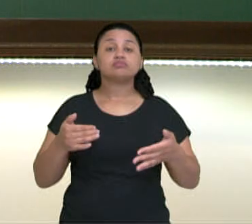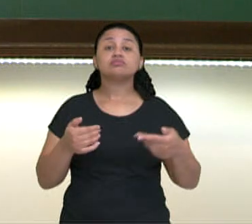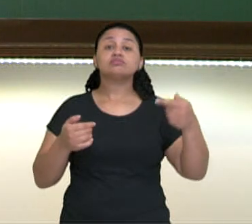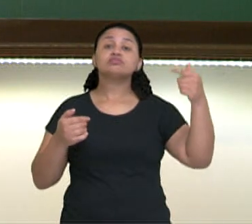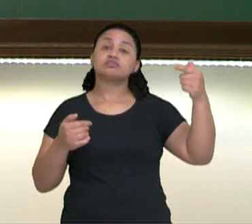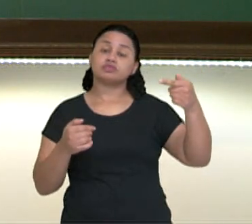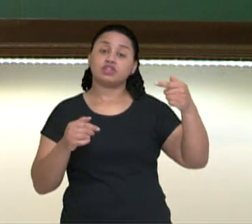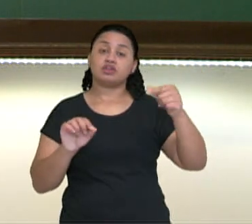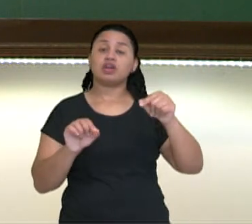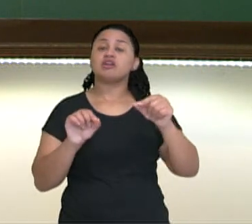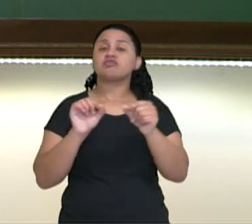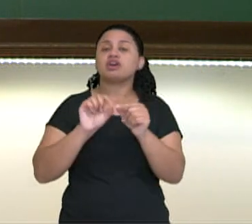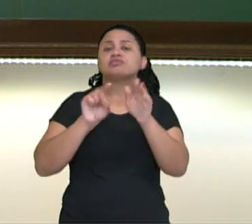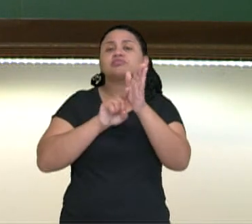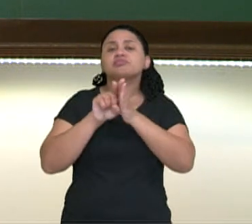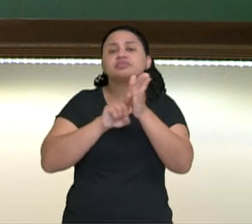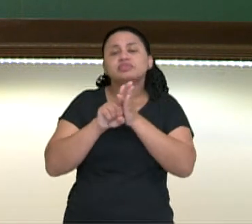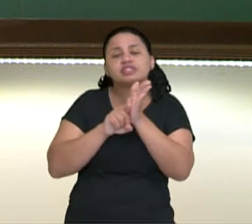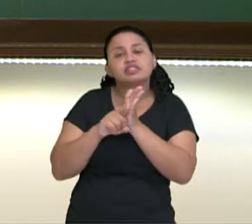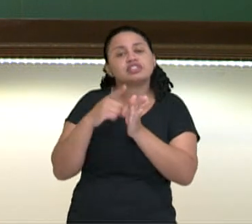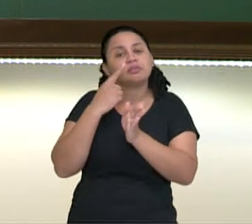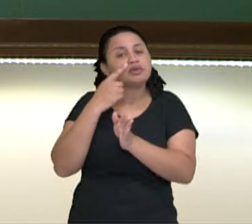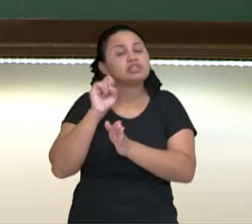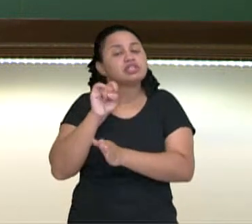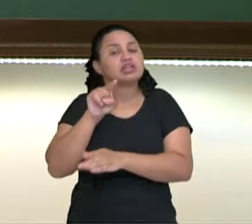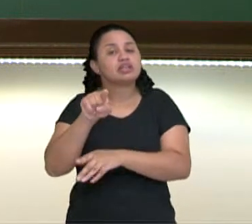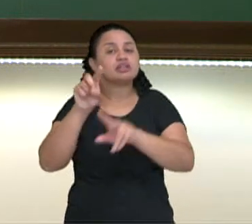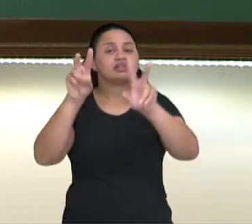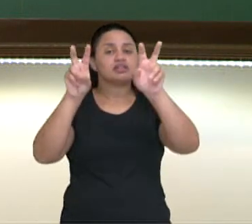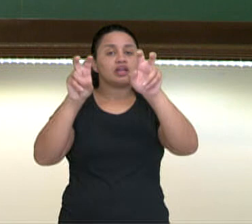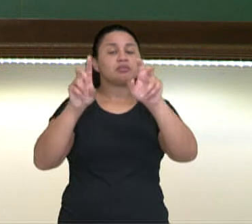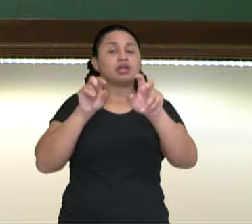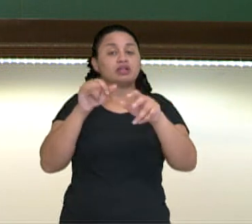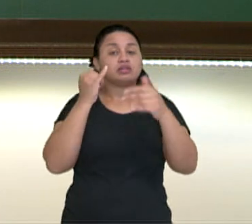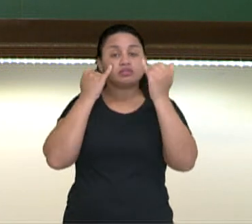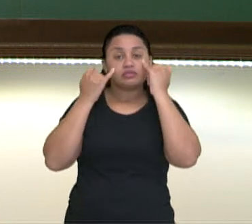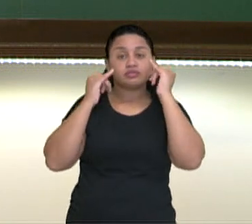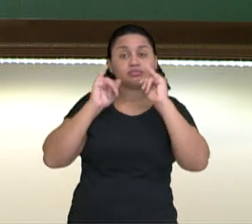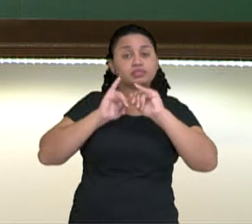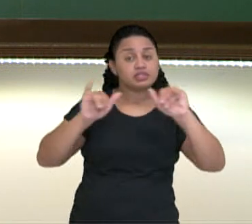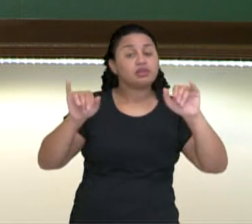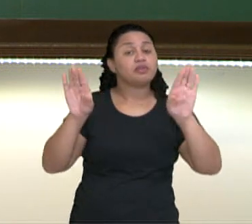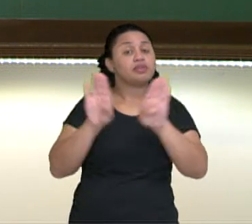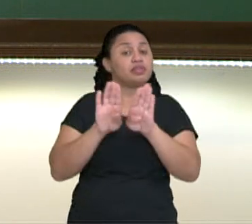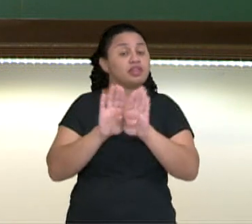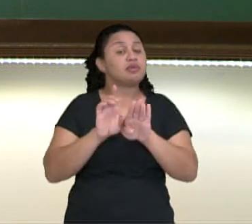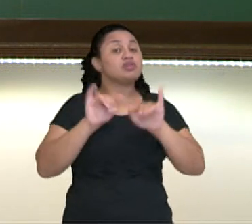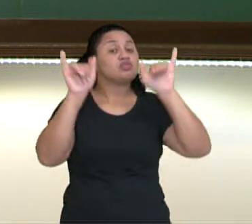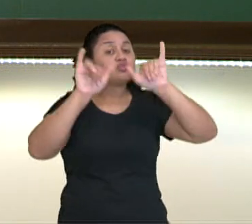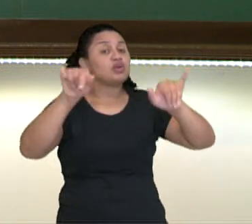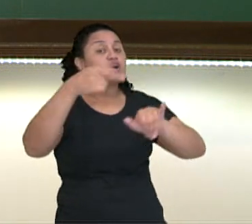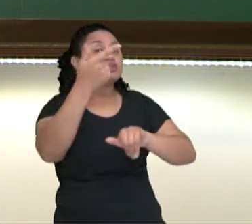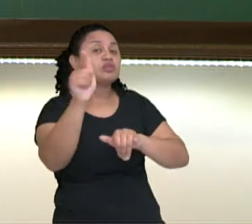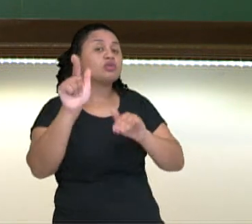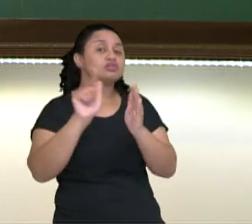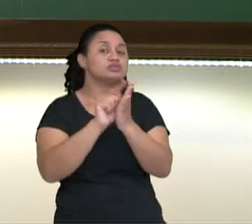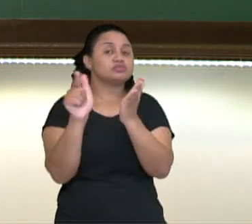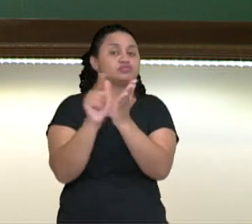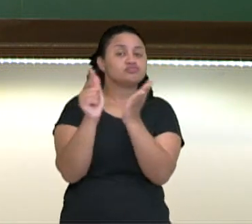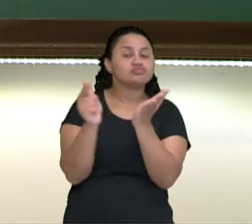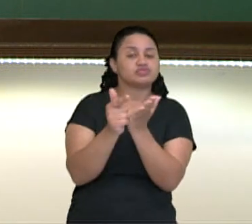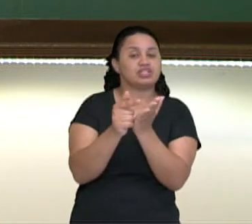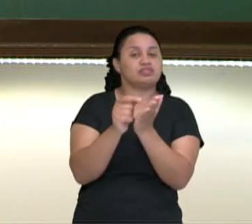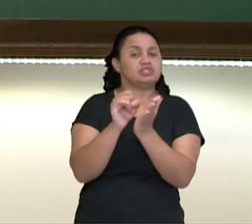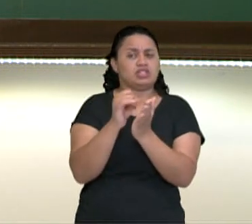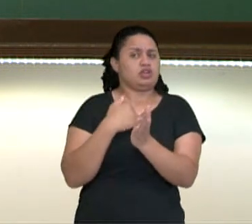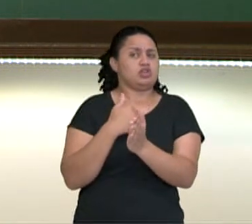uma pesquisa para ver se aquele assunto que você está lendo, aquela notícia, também está sendo divulgado em outros jornais. Se você não